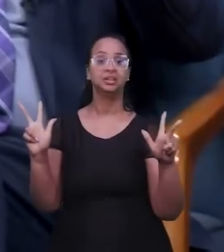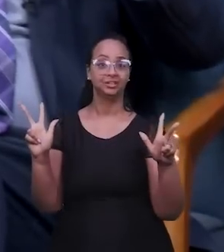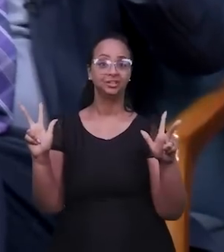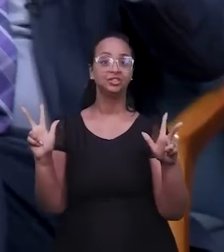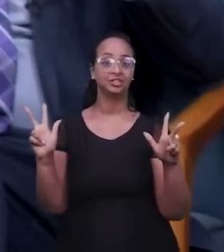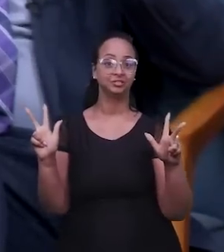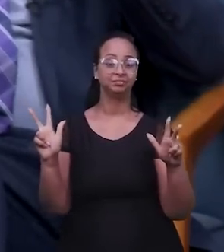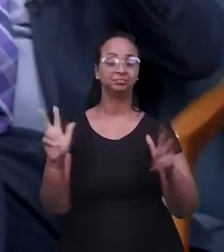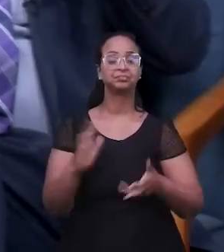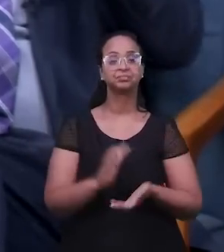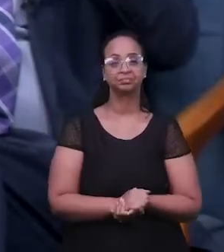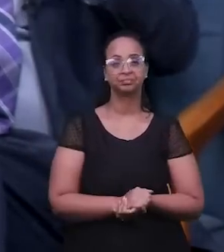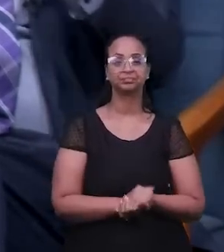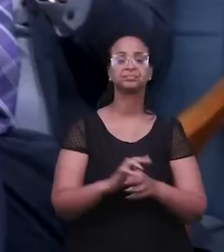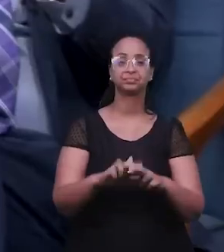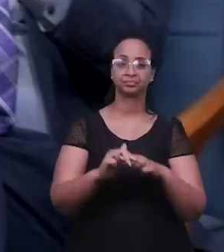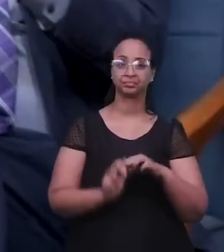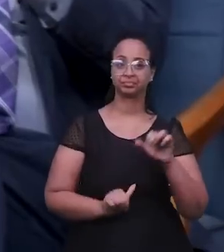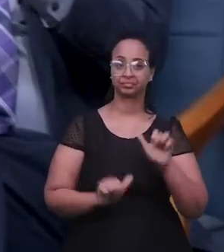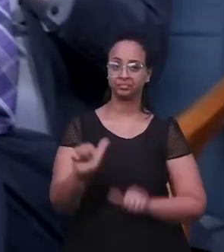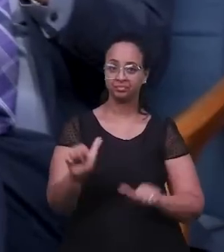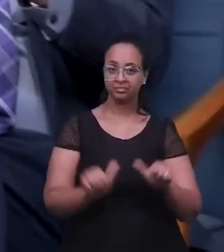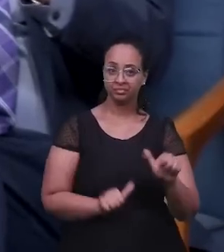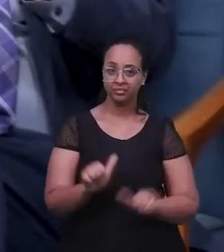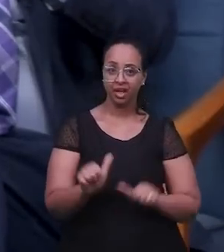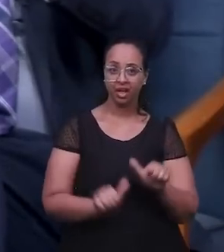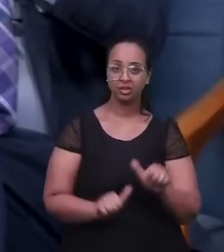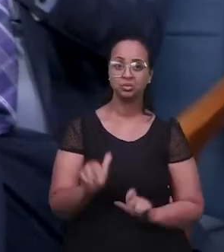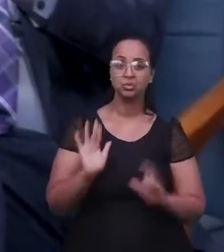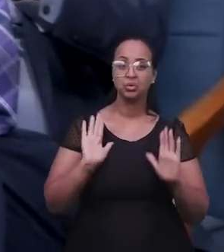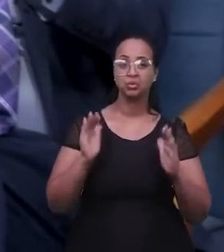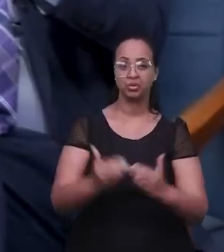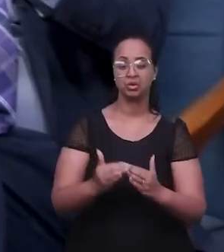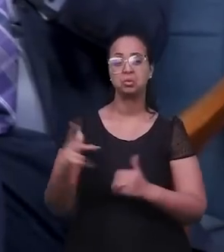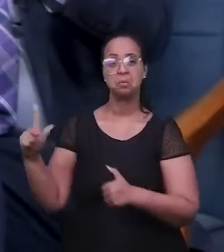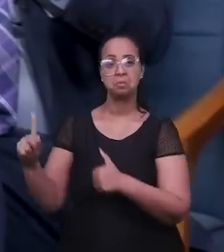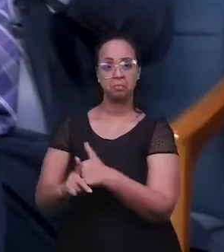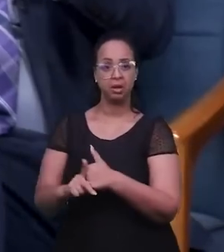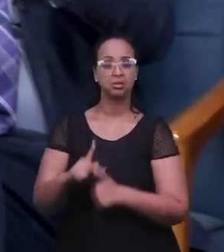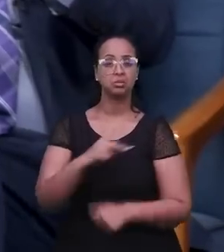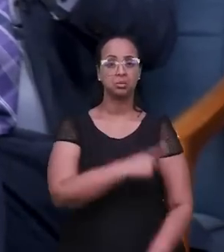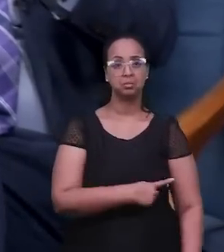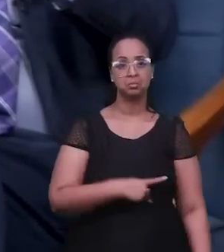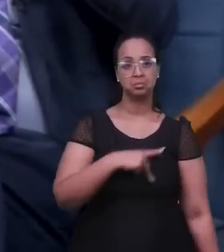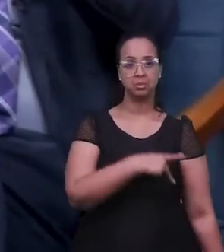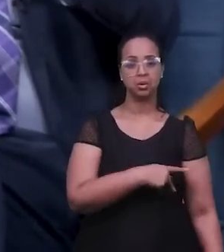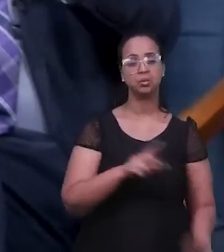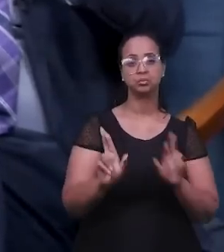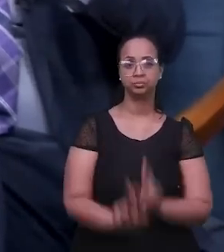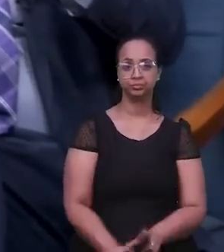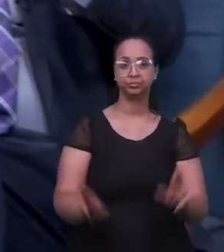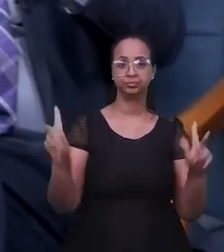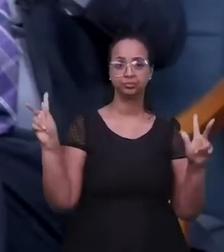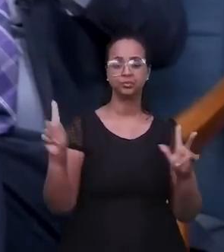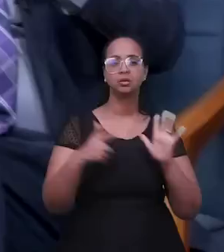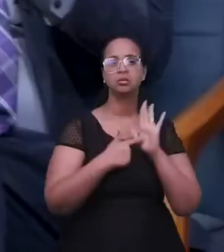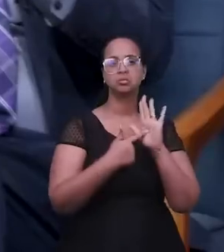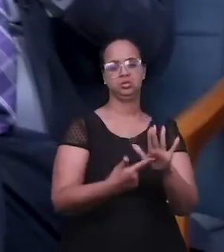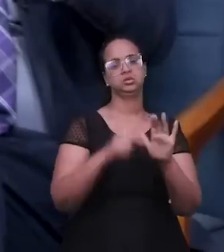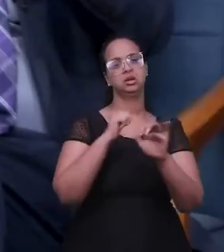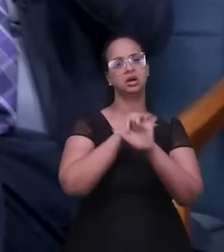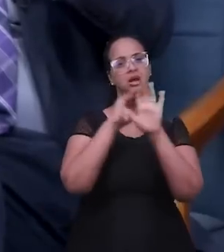funções diferentes. Nisso, o livro de Atos, que dá ênfase a esses dois apóstolos, Pedro e